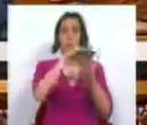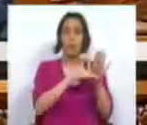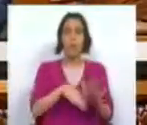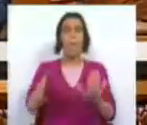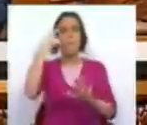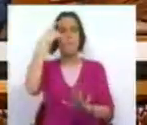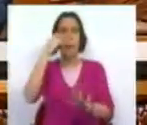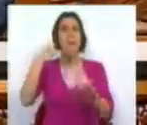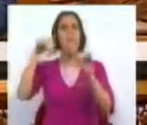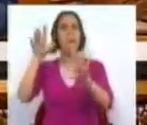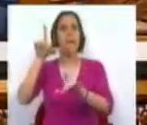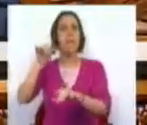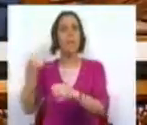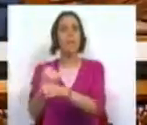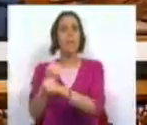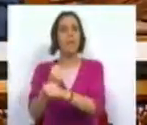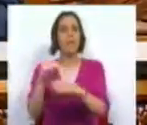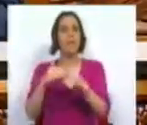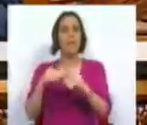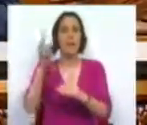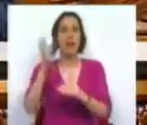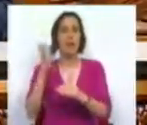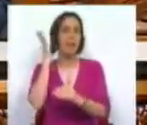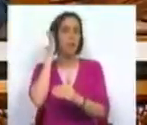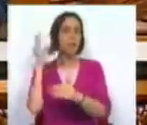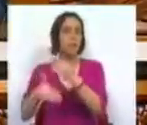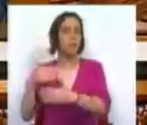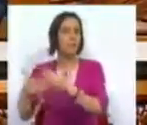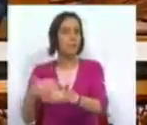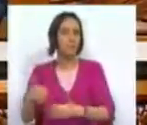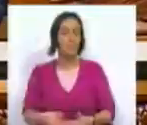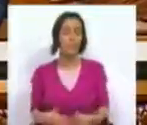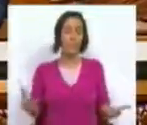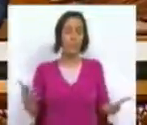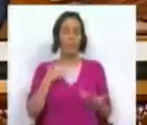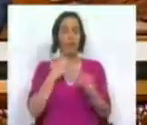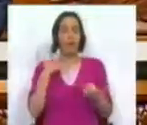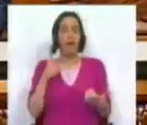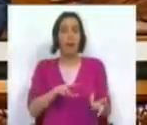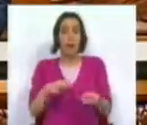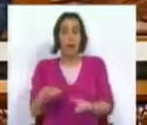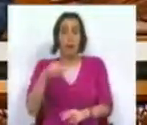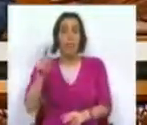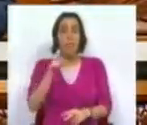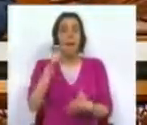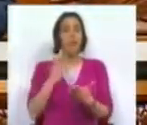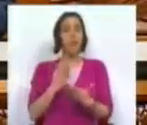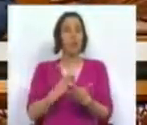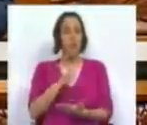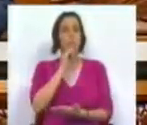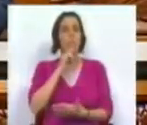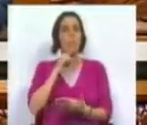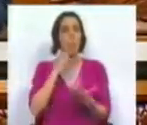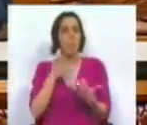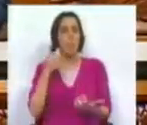programa, mas até as intervenções da fase 3 que estão em curso. E que o impacto da execução da Parque Escolar pode